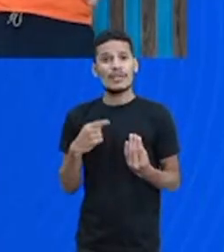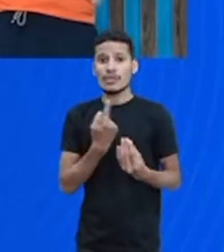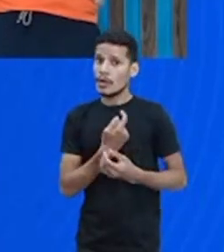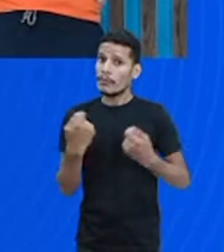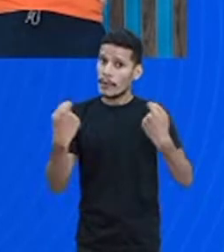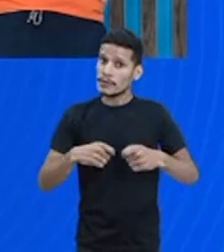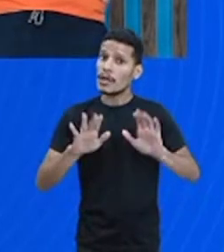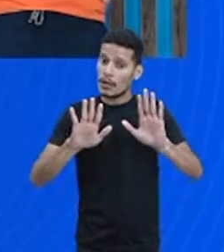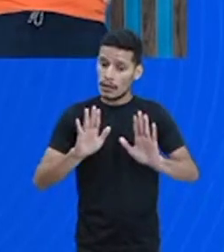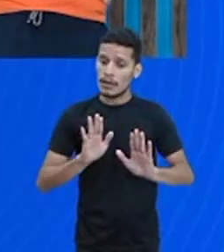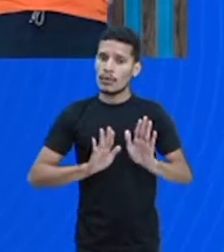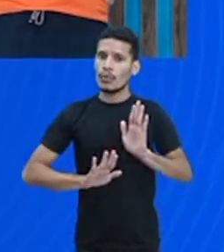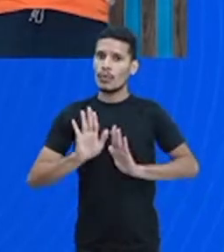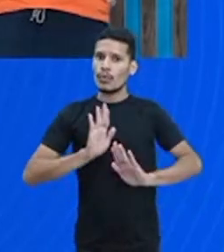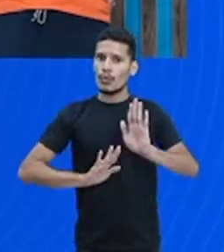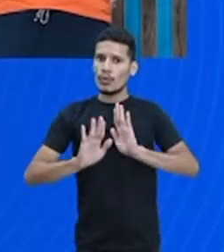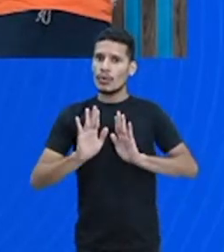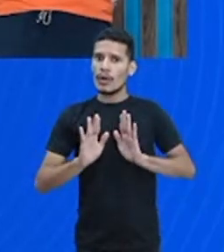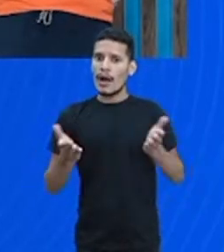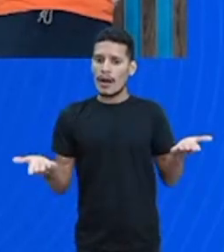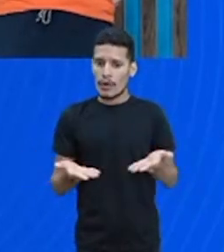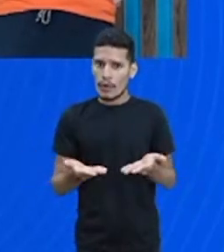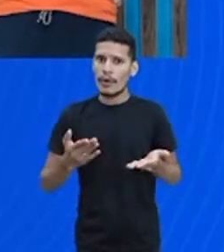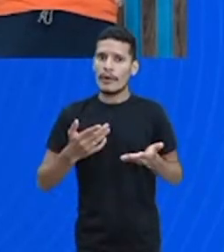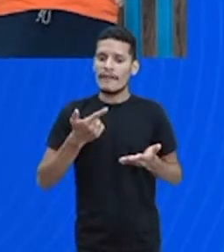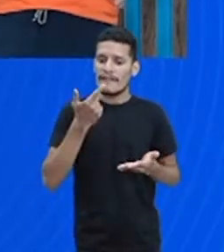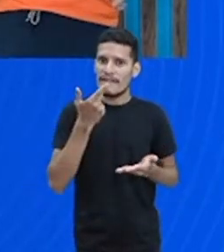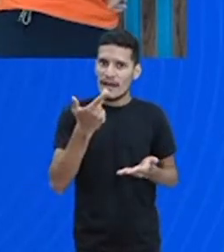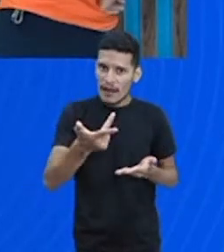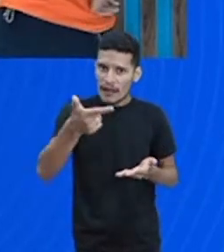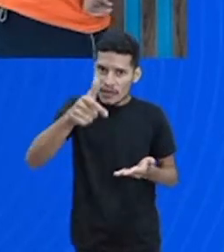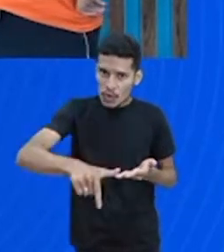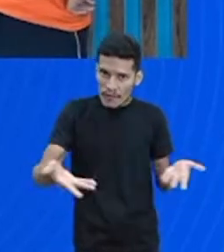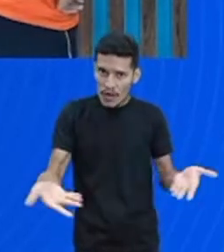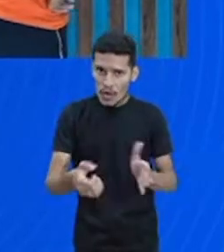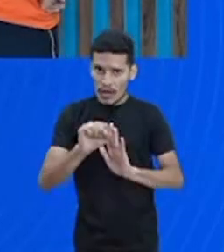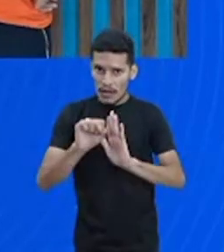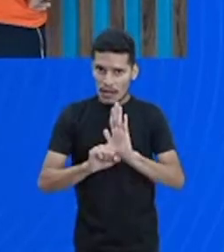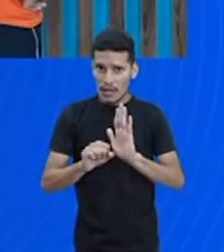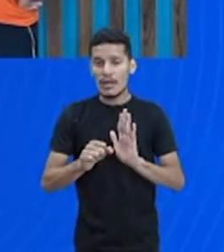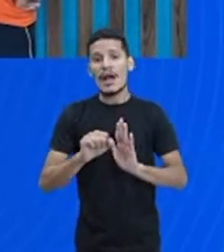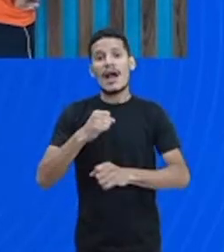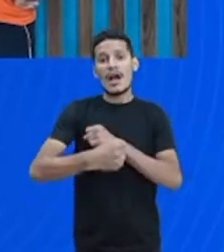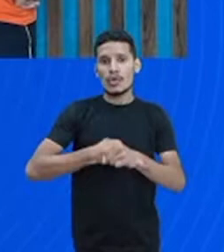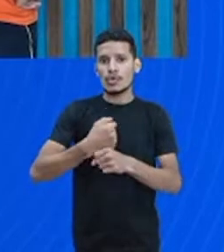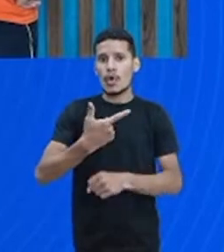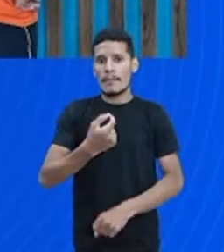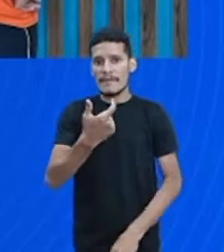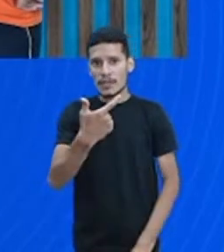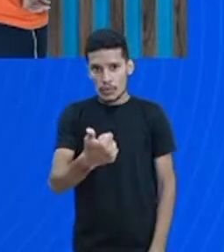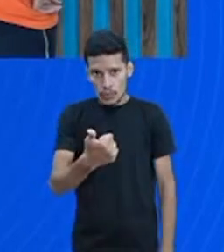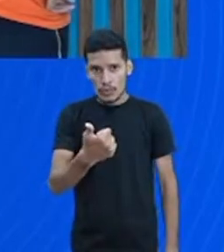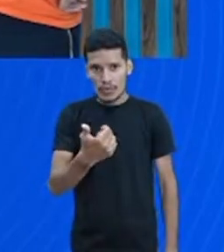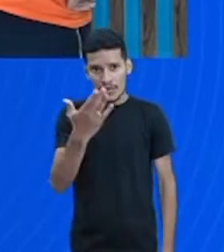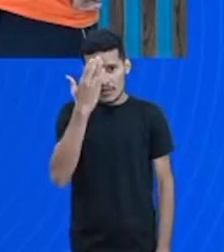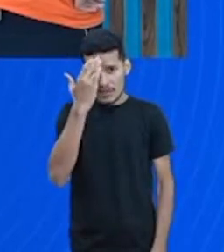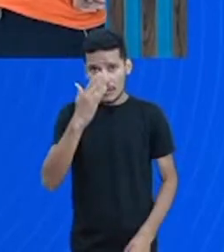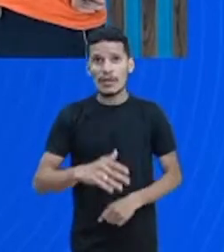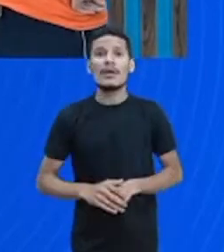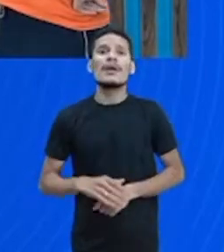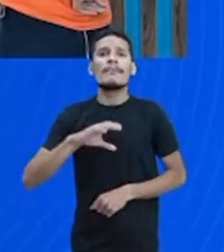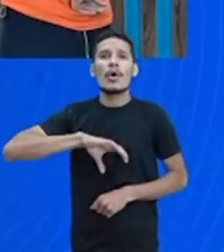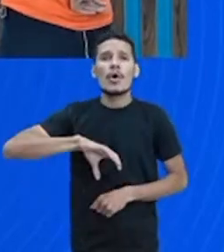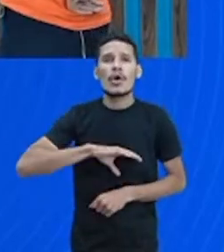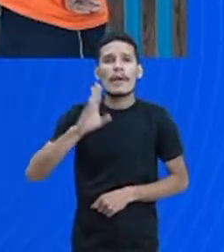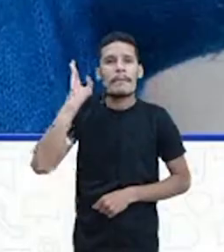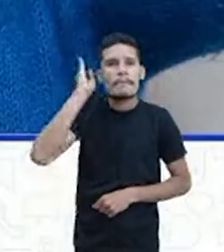né? Reproduzir esse tipo de coisa agora em 2021 é um pouquinho complicado. Portugueses são burros, negros são serviçais,